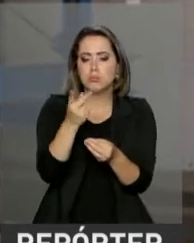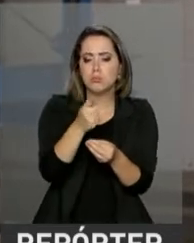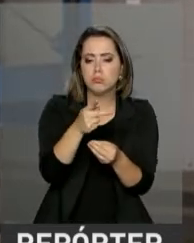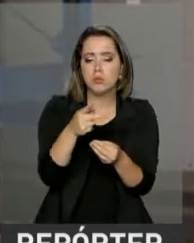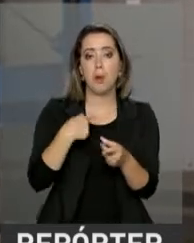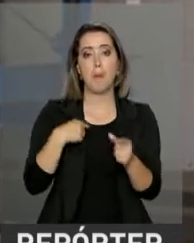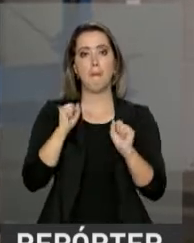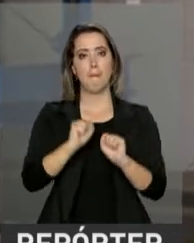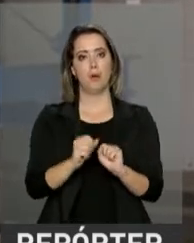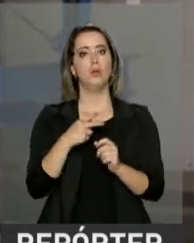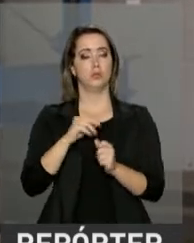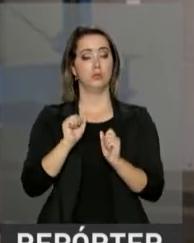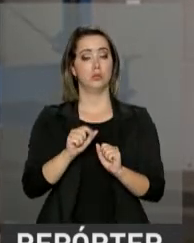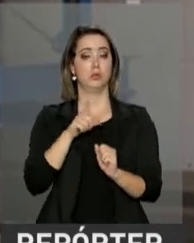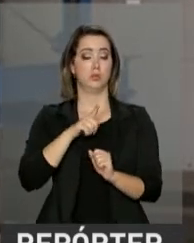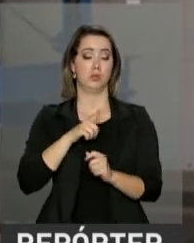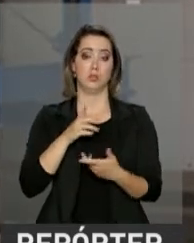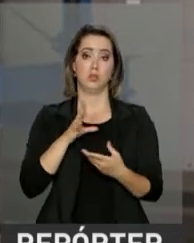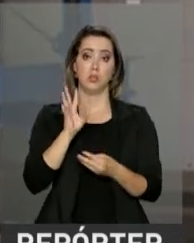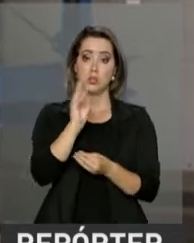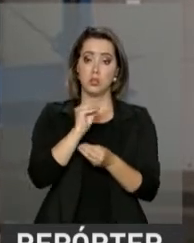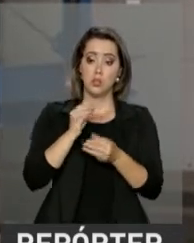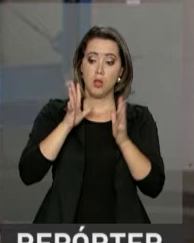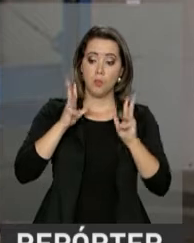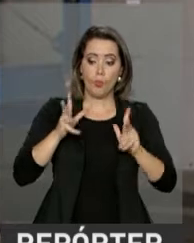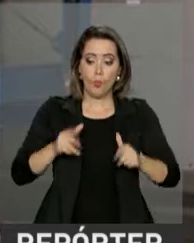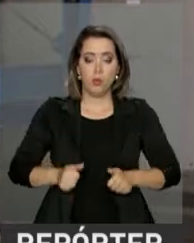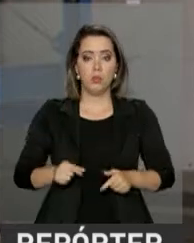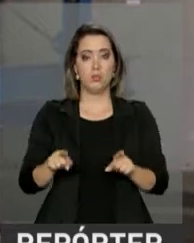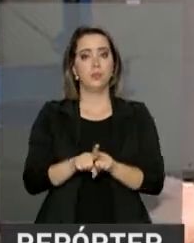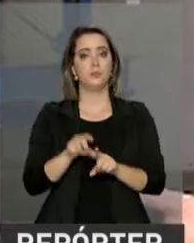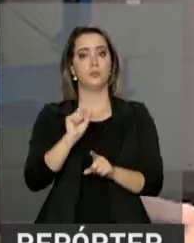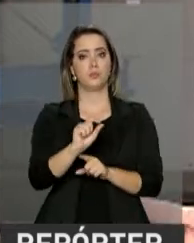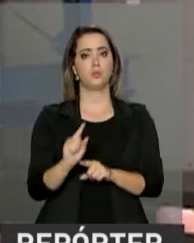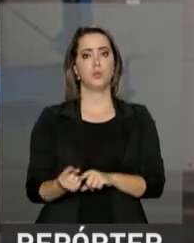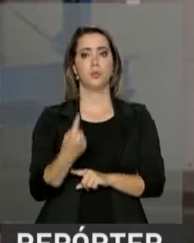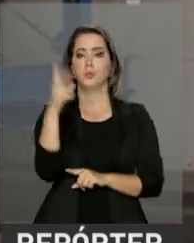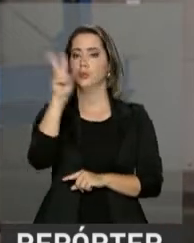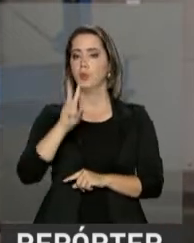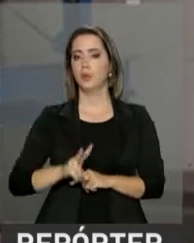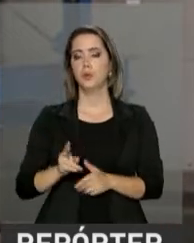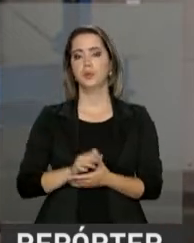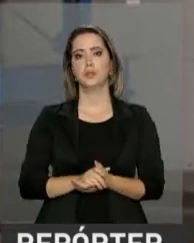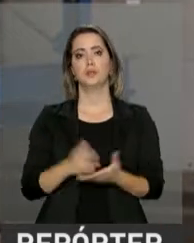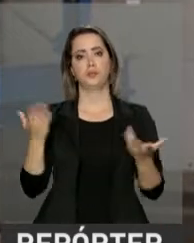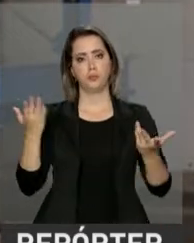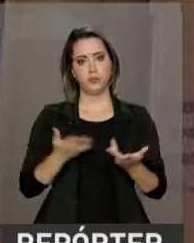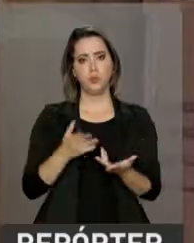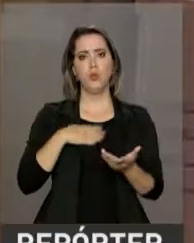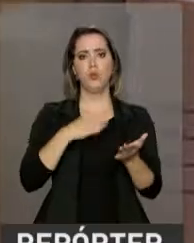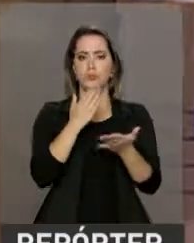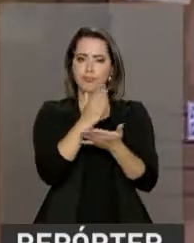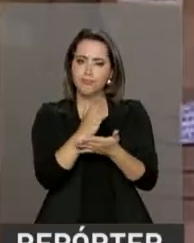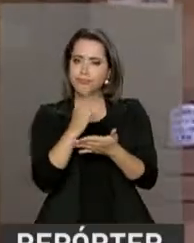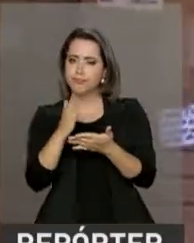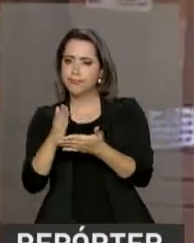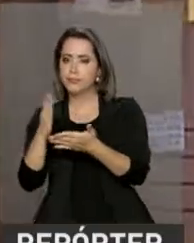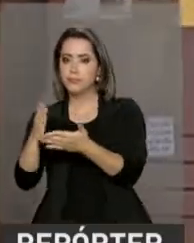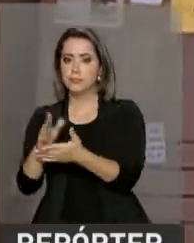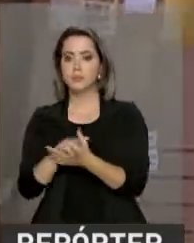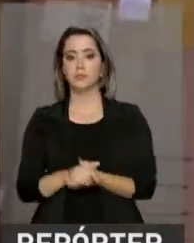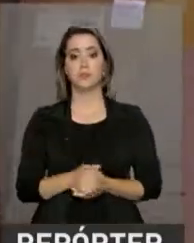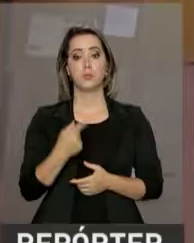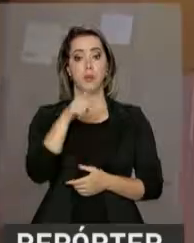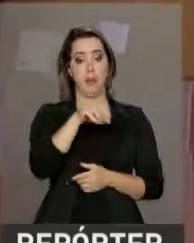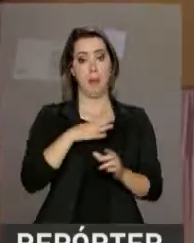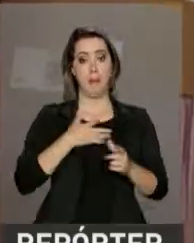infectados sem uso de produtos químicos e de uma só vez e não por etapas como é feito tradicionalmente as peças são colocadas